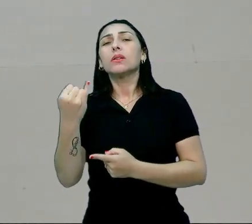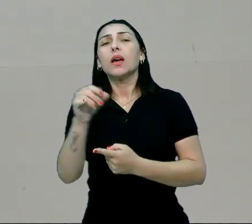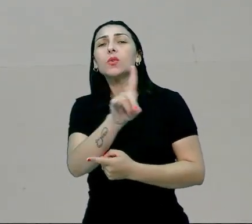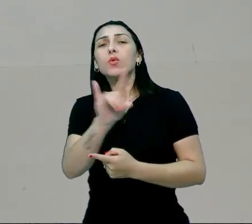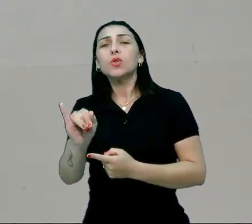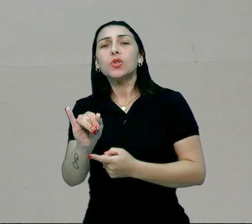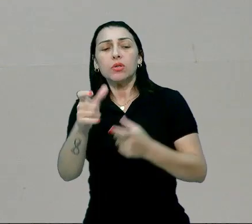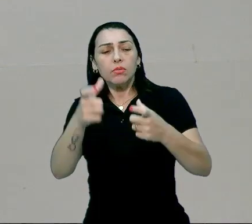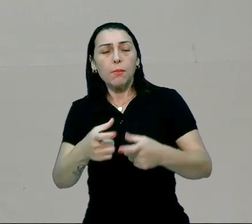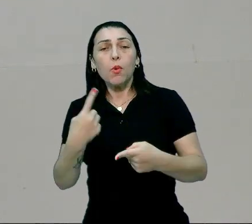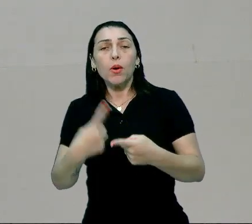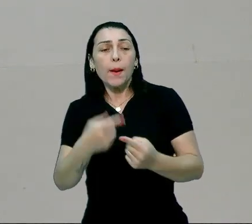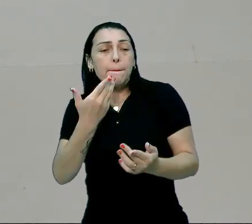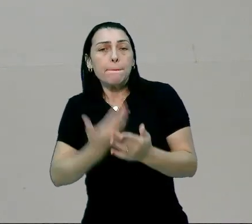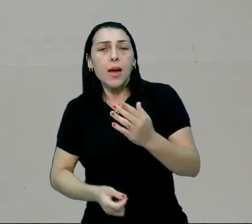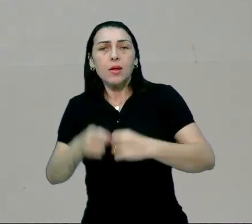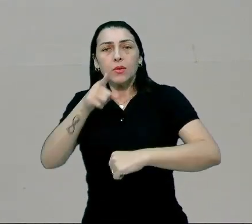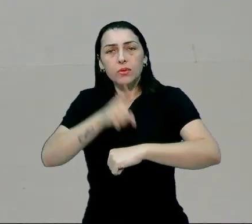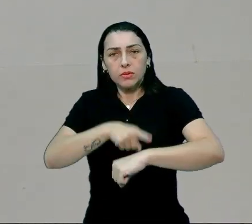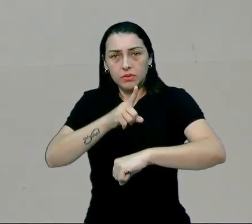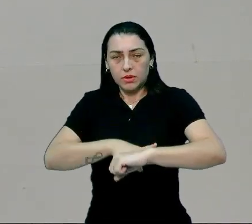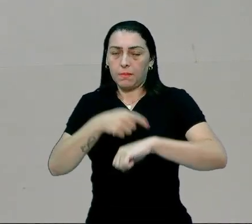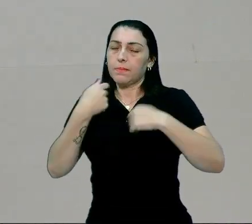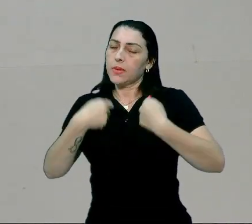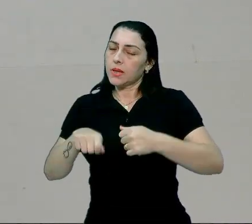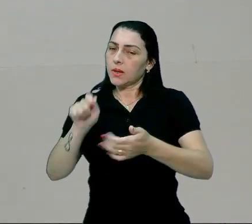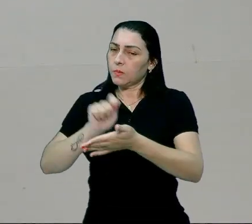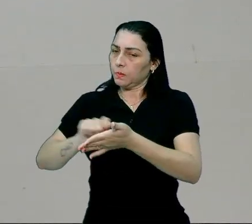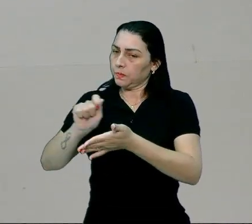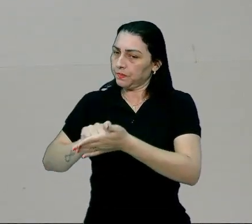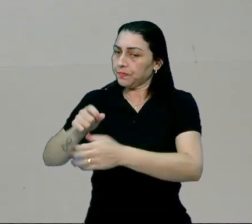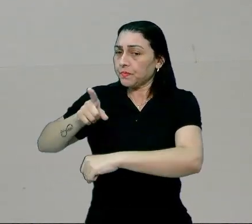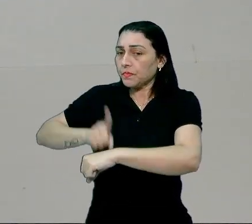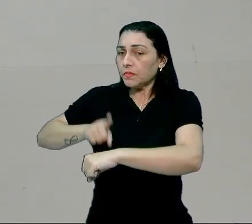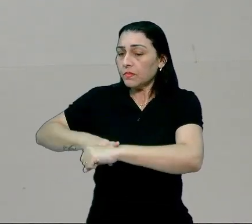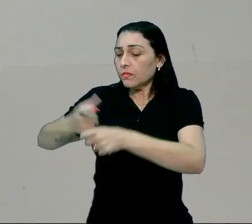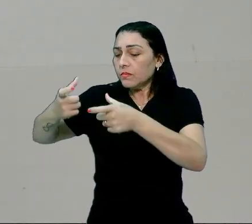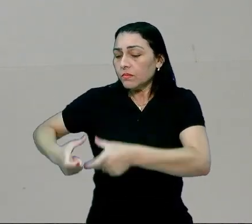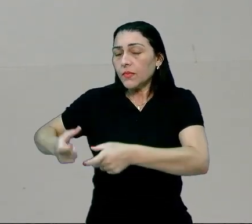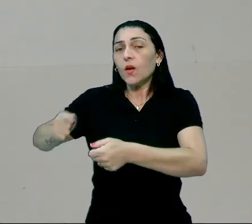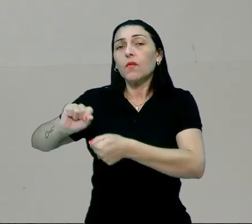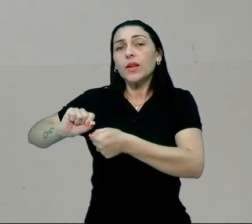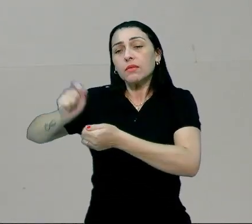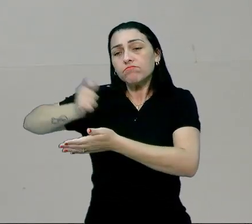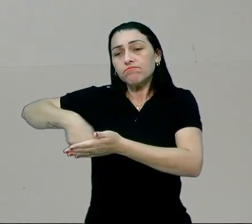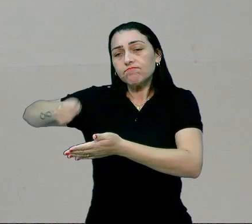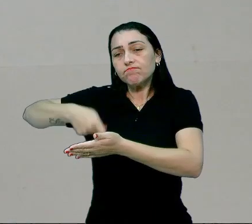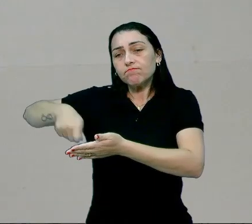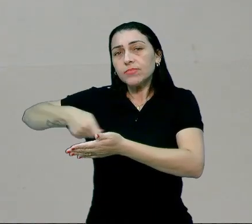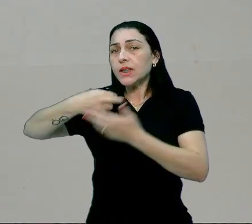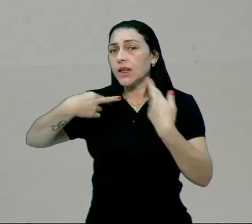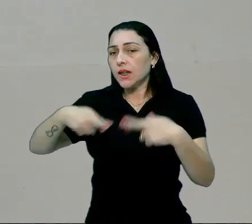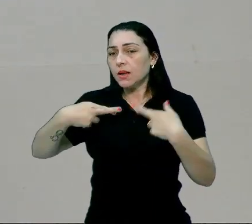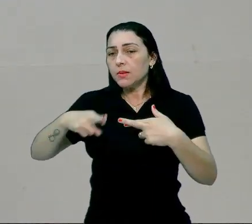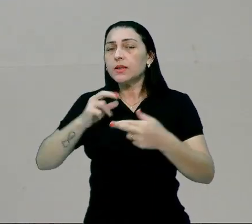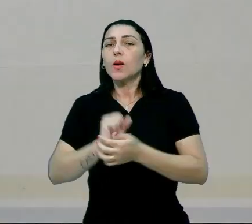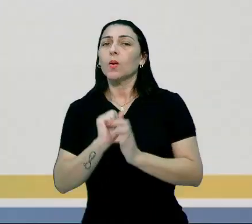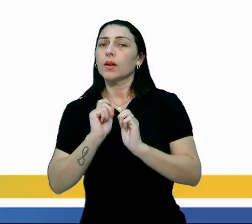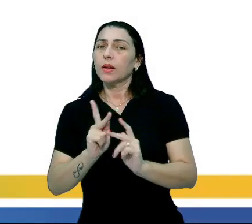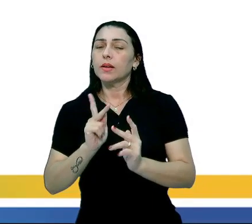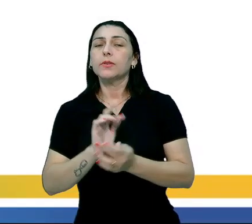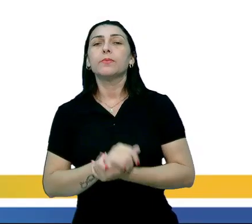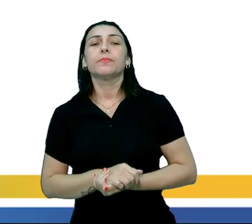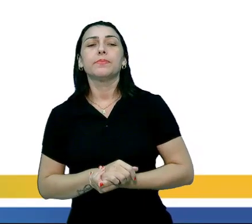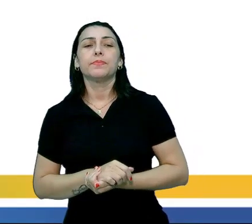Porque senão ela se perde no tempo. Então, é necessário que eu marque o tempo e o local em que eu esteja fazendo essa reivindicação. Tá